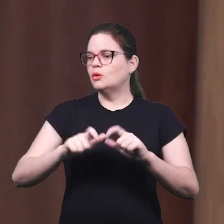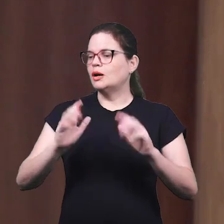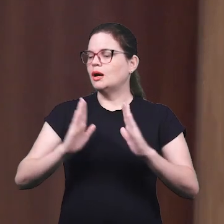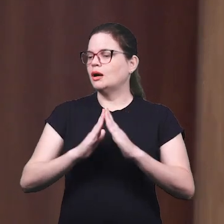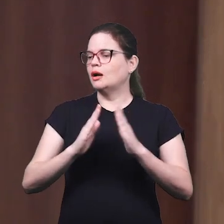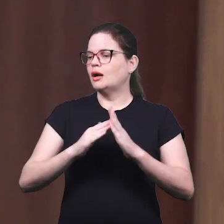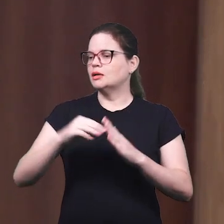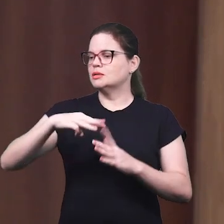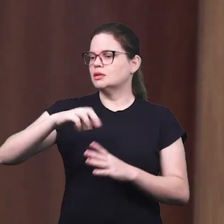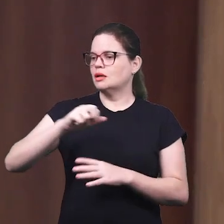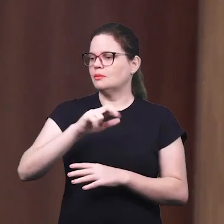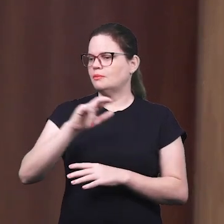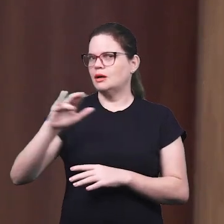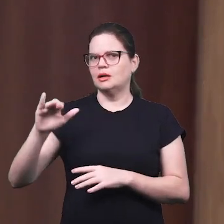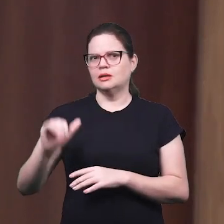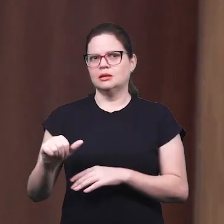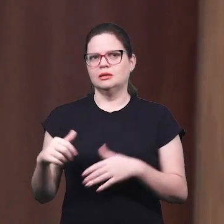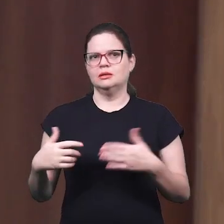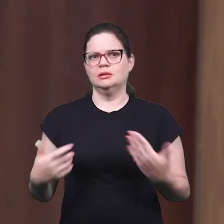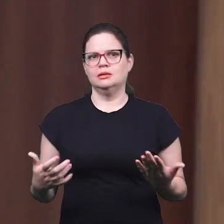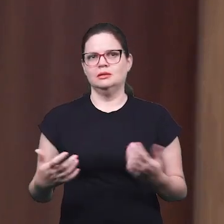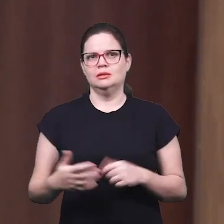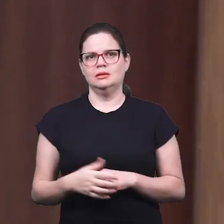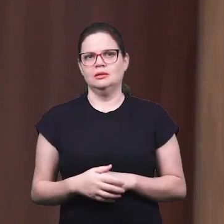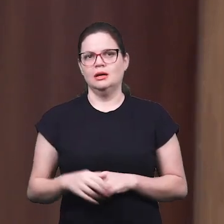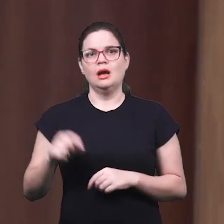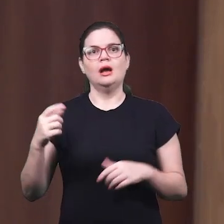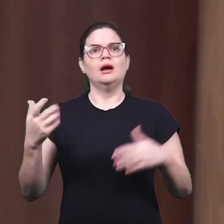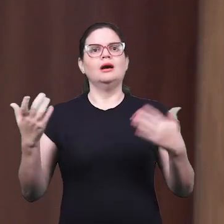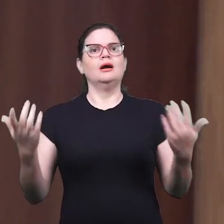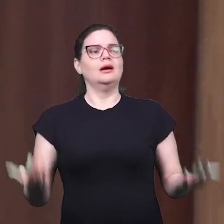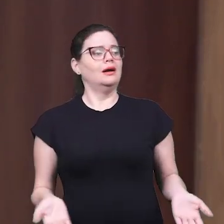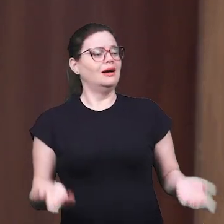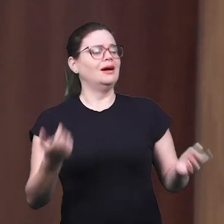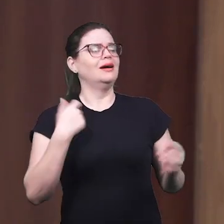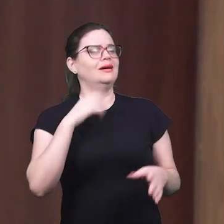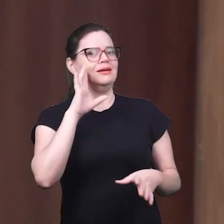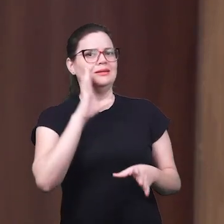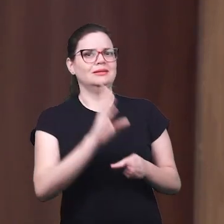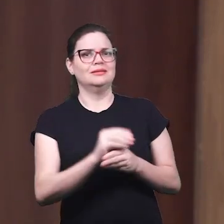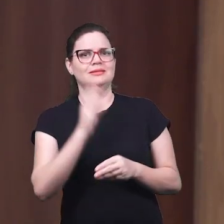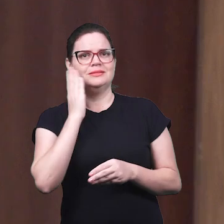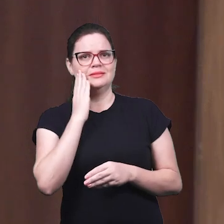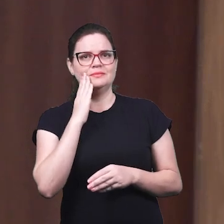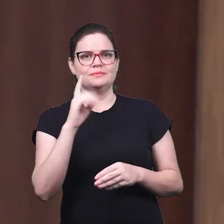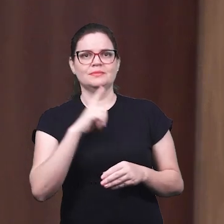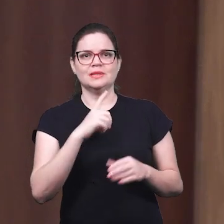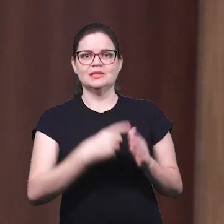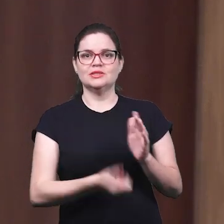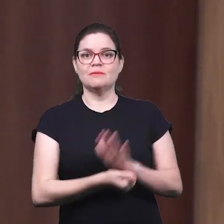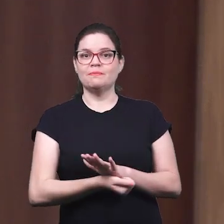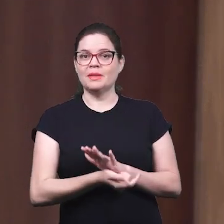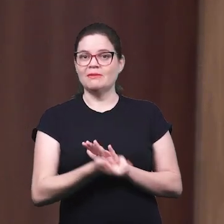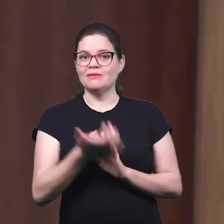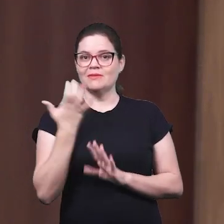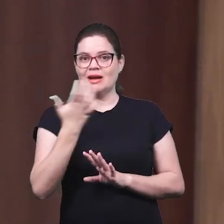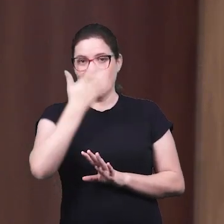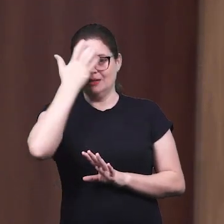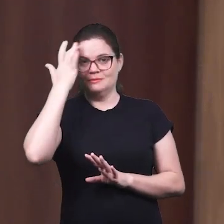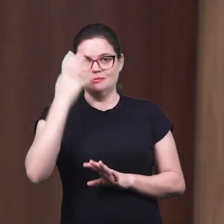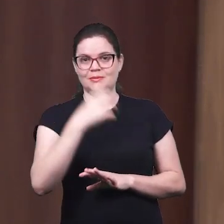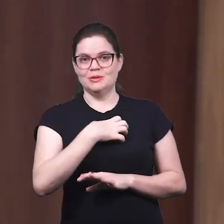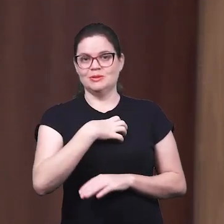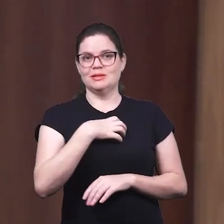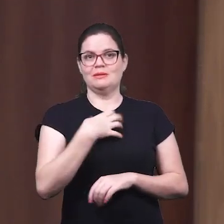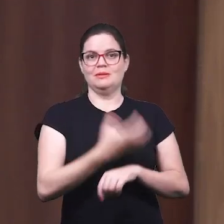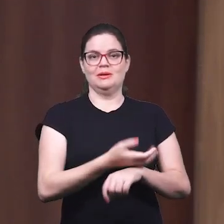Vitório Melo. E já pensão dos baianos, sabe assim? Porque tinha uns estudantes baianos morando nessa pensão, que eu ia para lá indicado